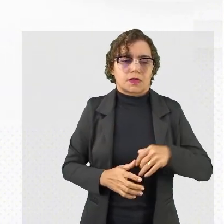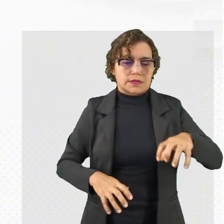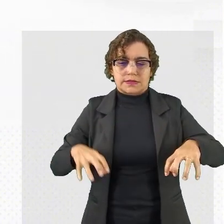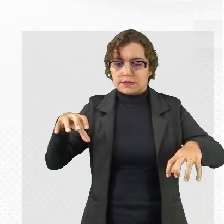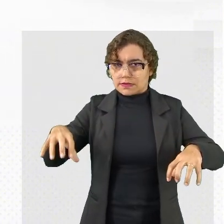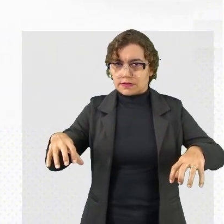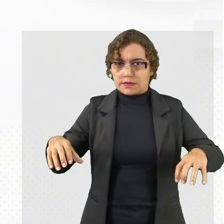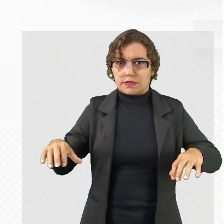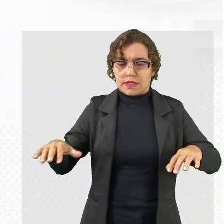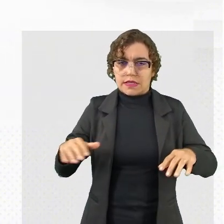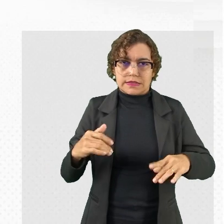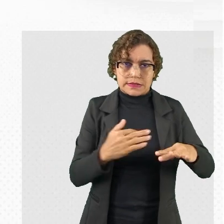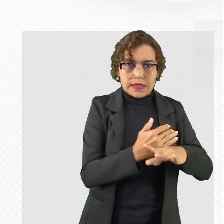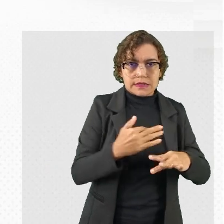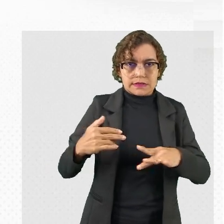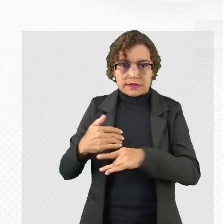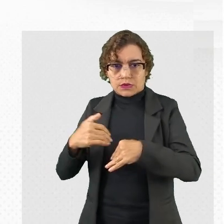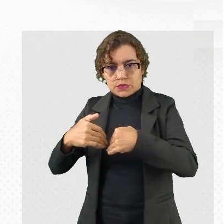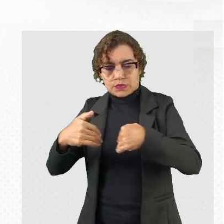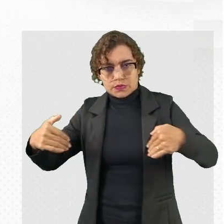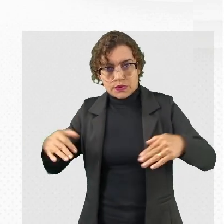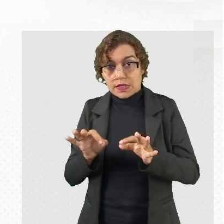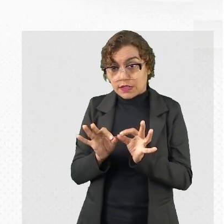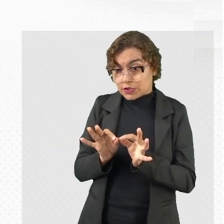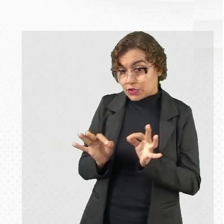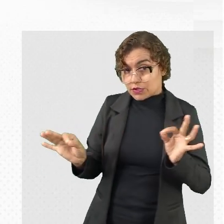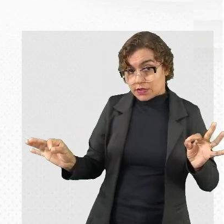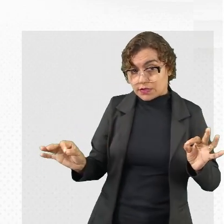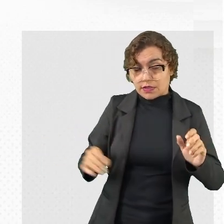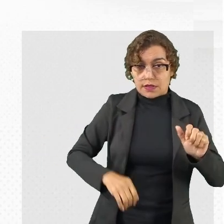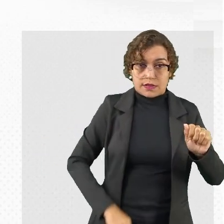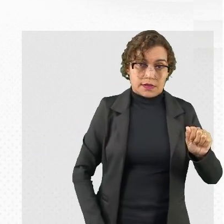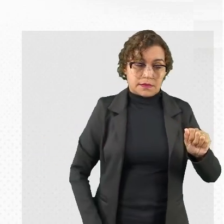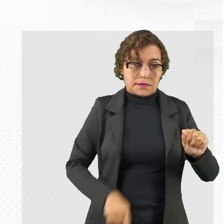outra, de uma cidade A